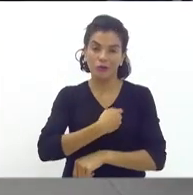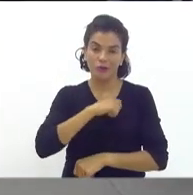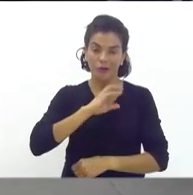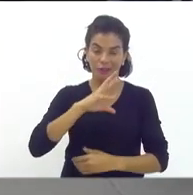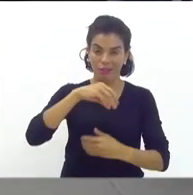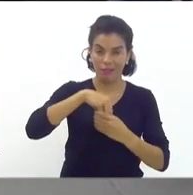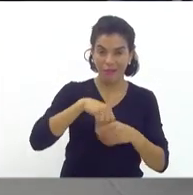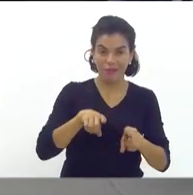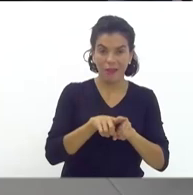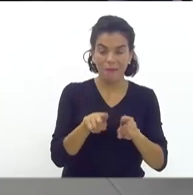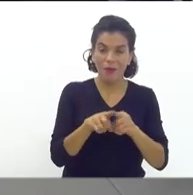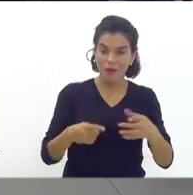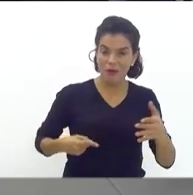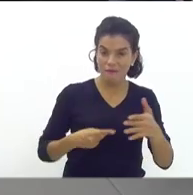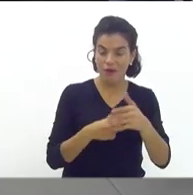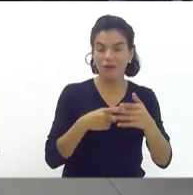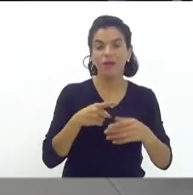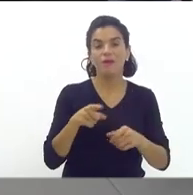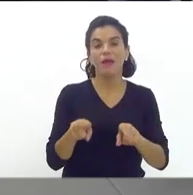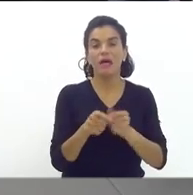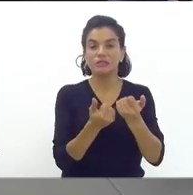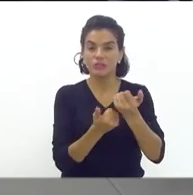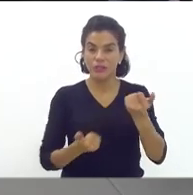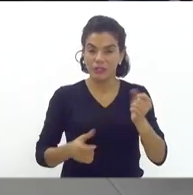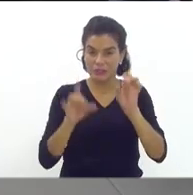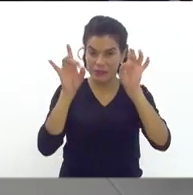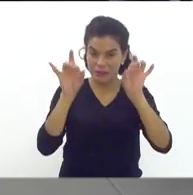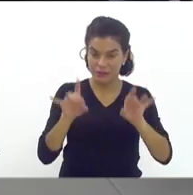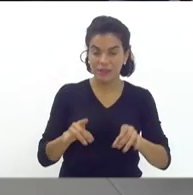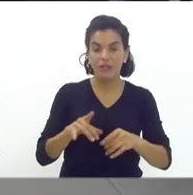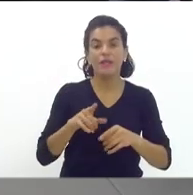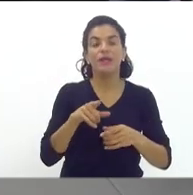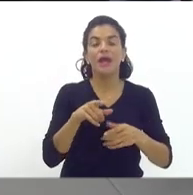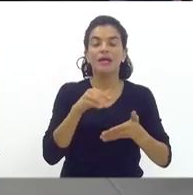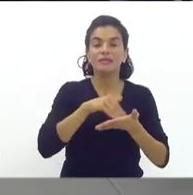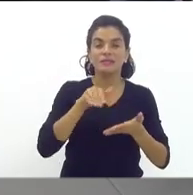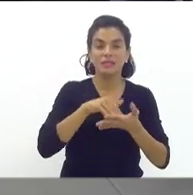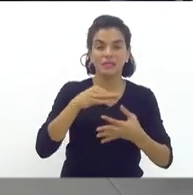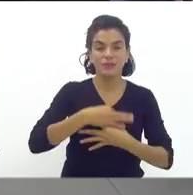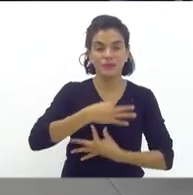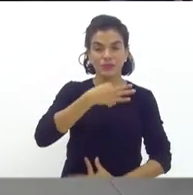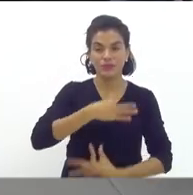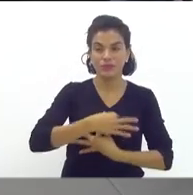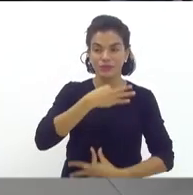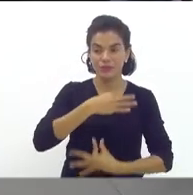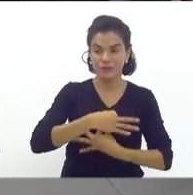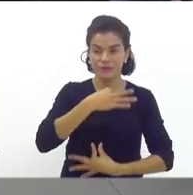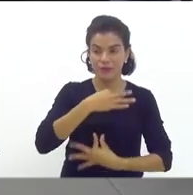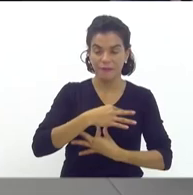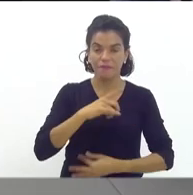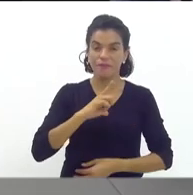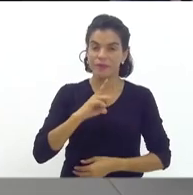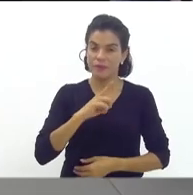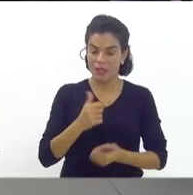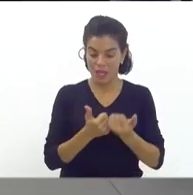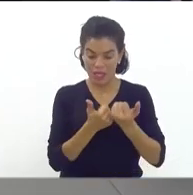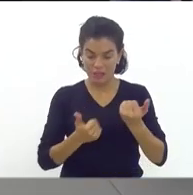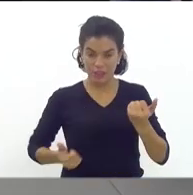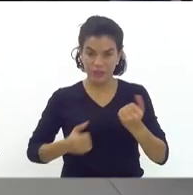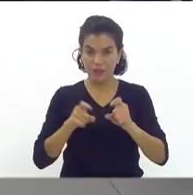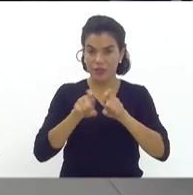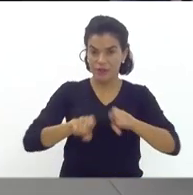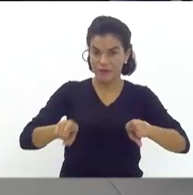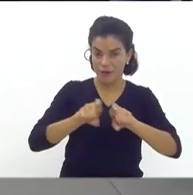ouvidoria uma procuradoria assessora especial é Secretaria executiva secretaria executiva a gente tem assessoria de